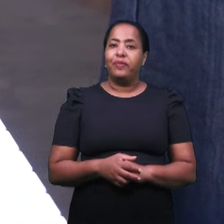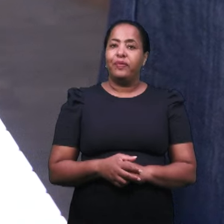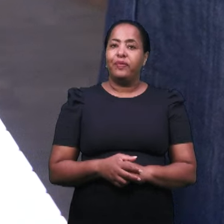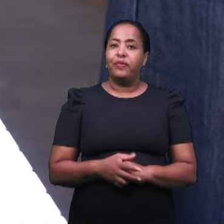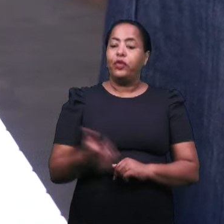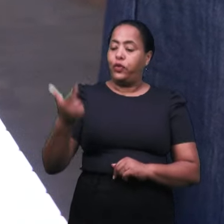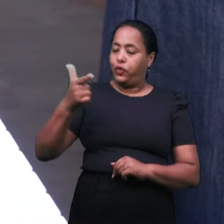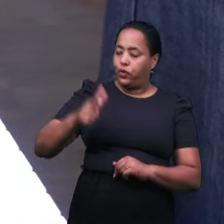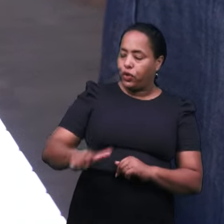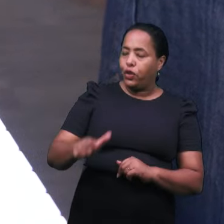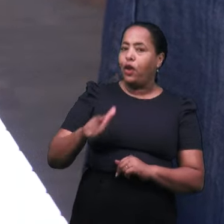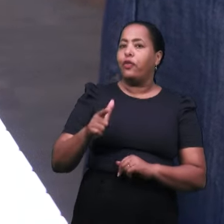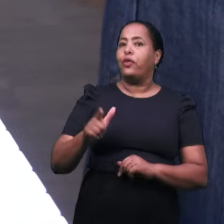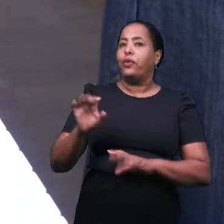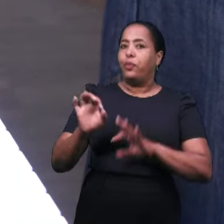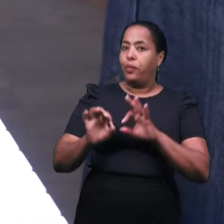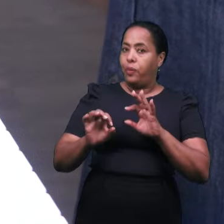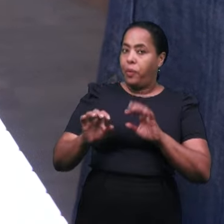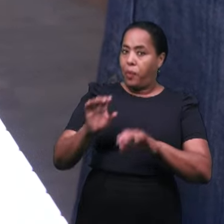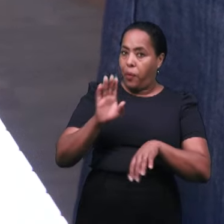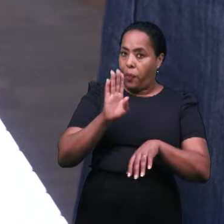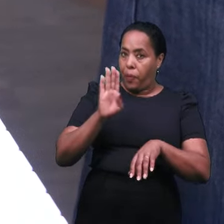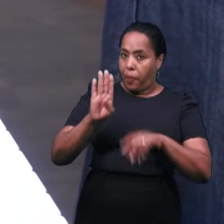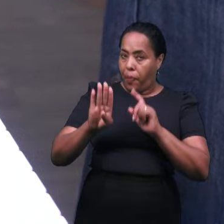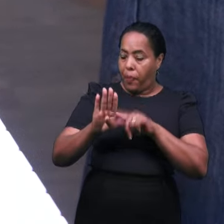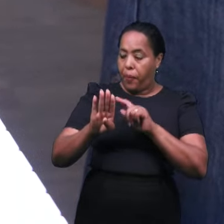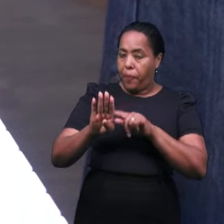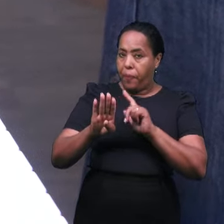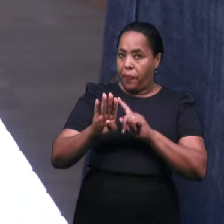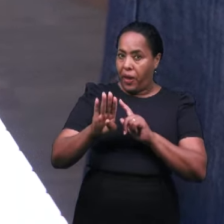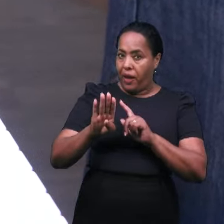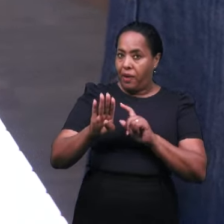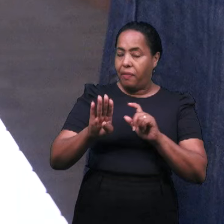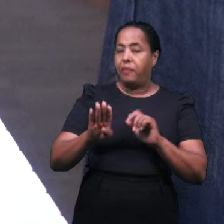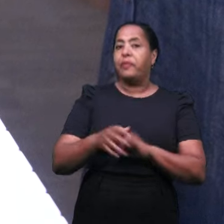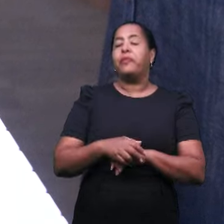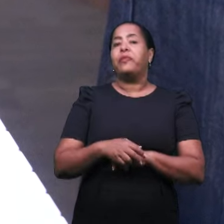De novo, preparei o B, Mi sozinho.